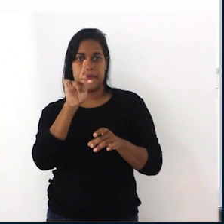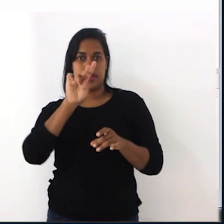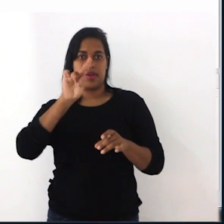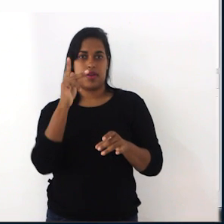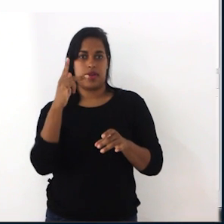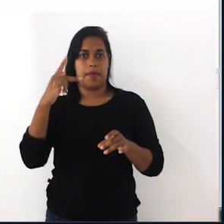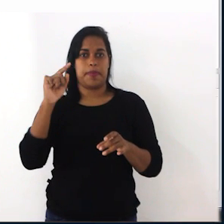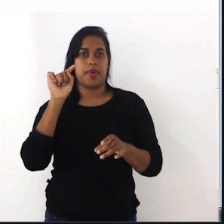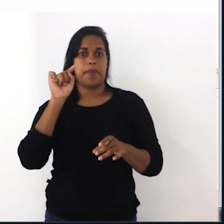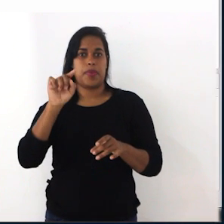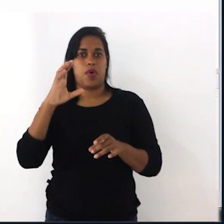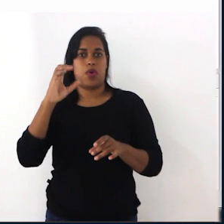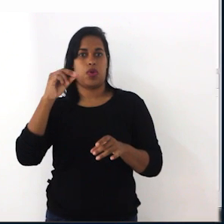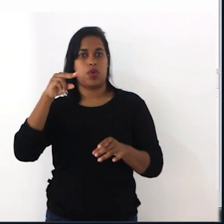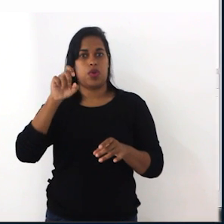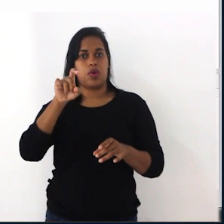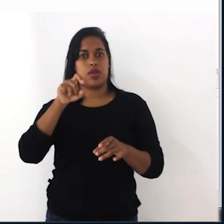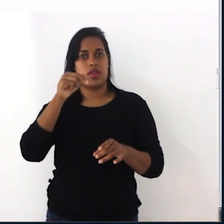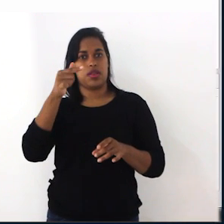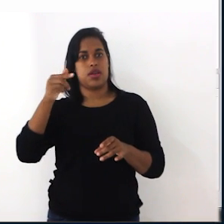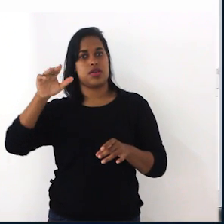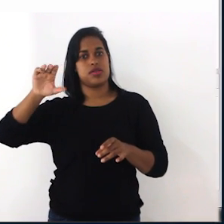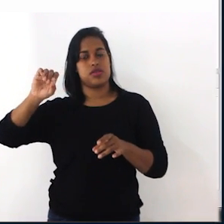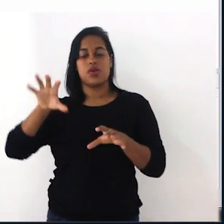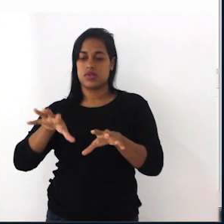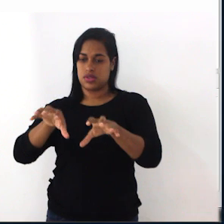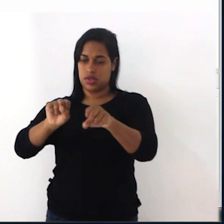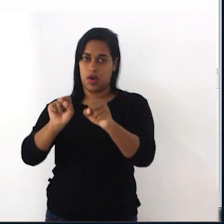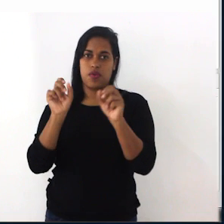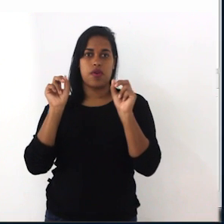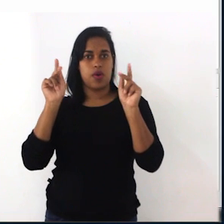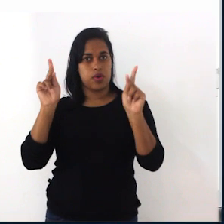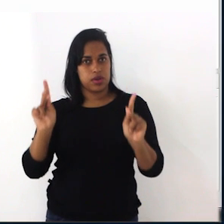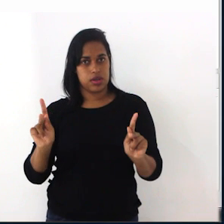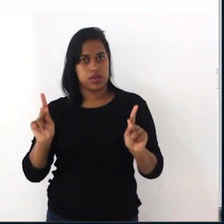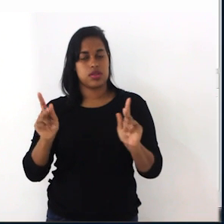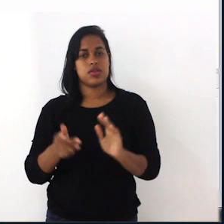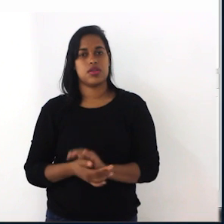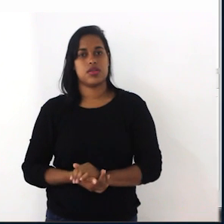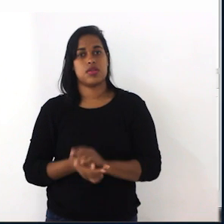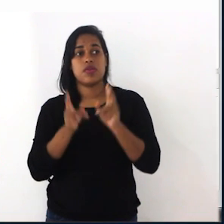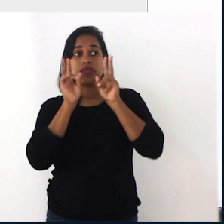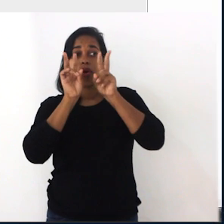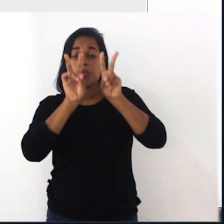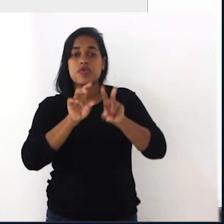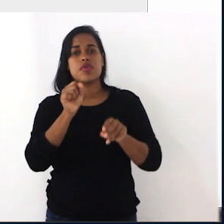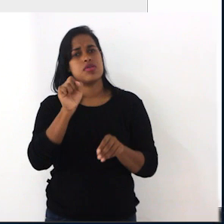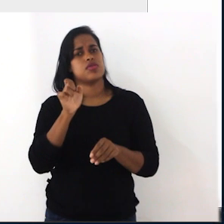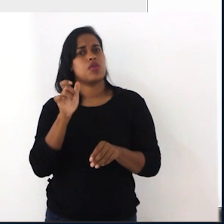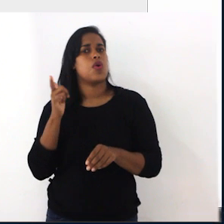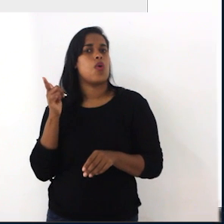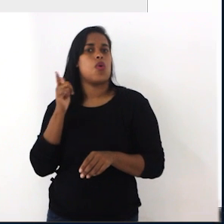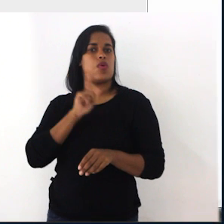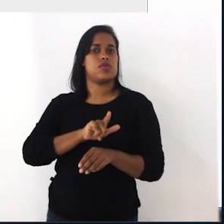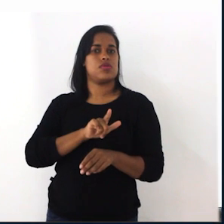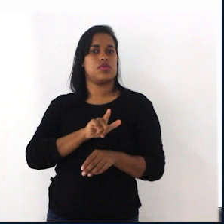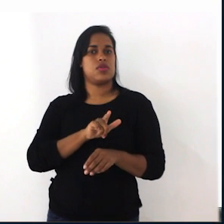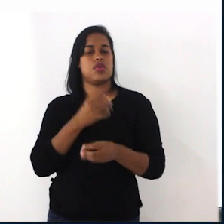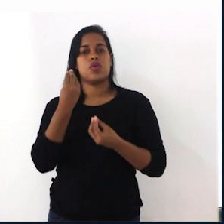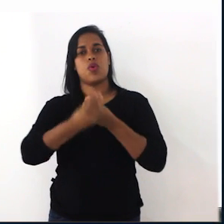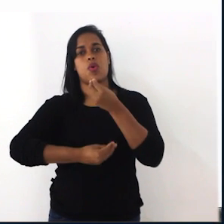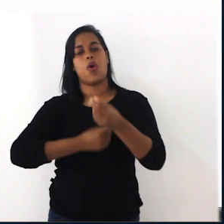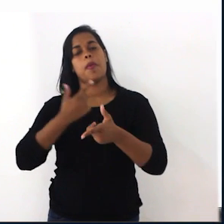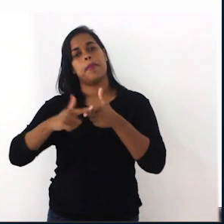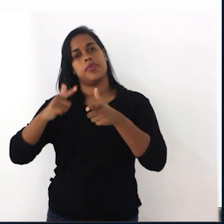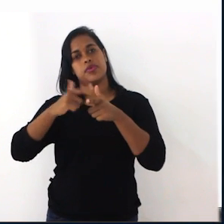Conexão.php. Pronto. Ok, salva. Vamos ver se ele se conectou. Se ele se conectou, vamos ver qual